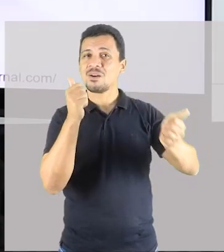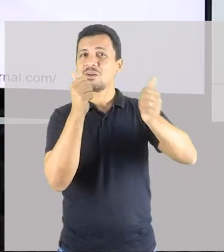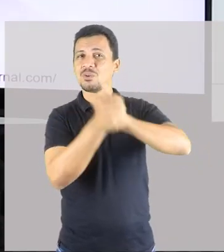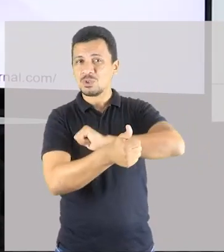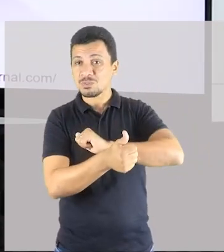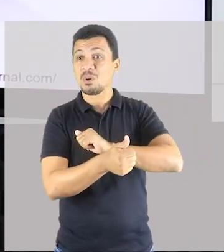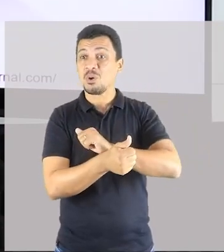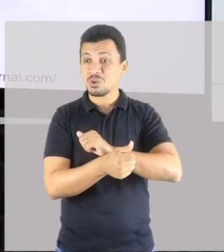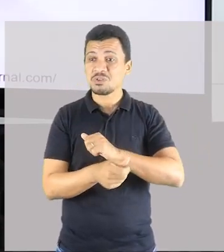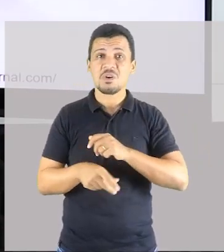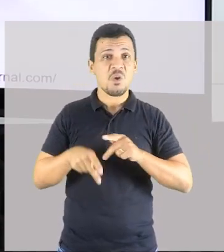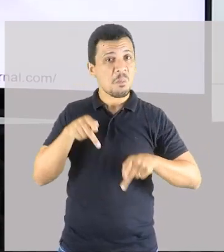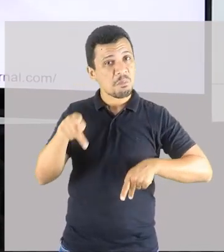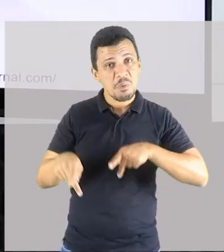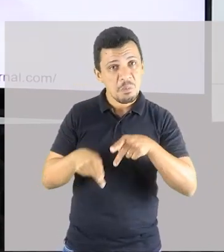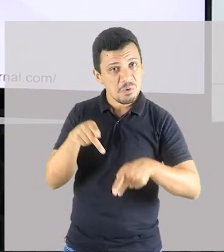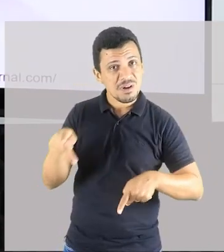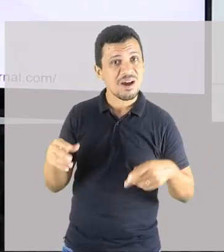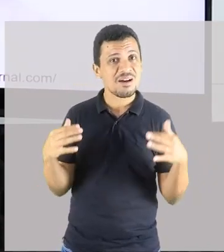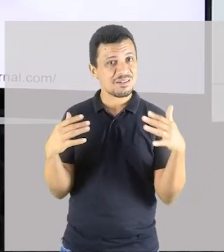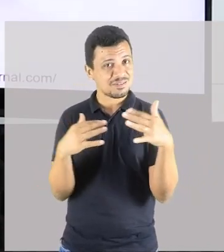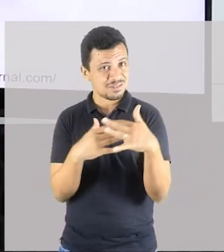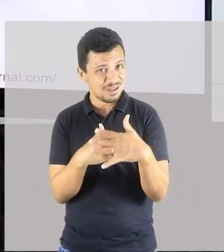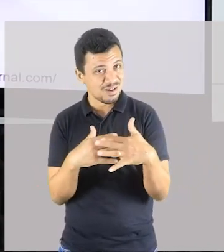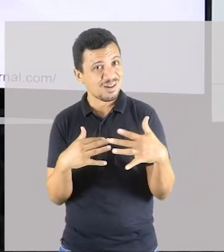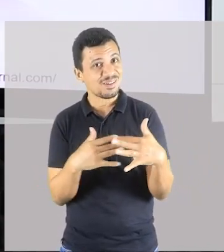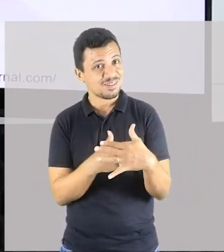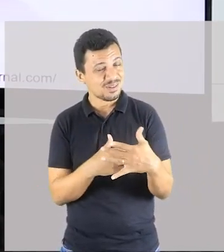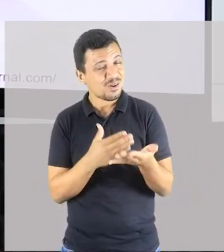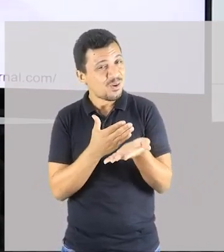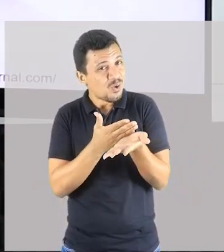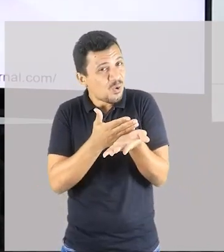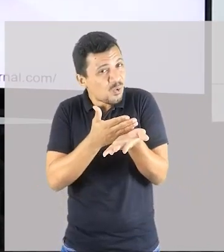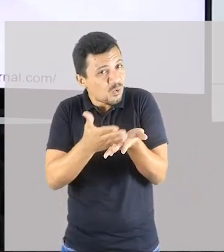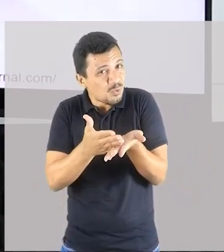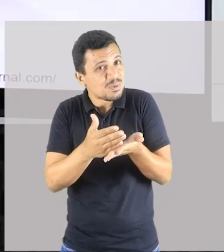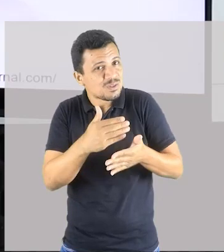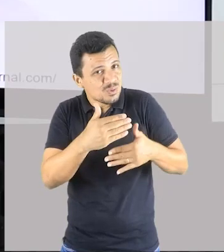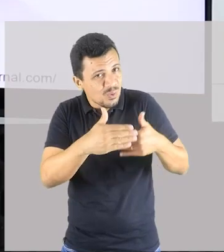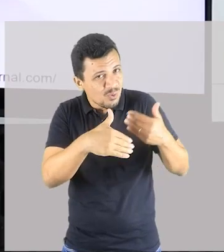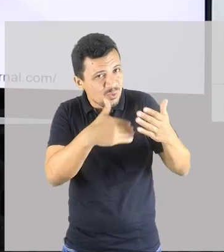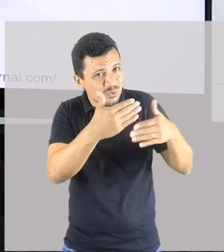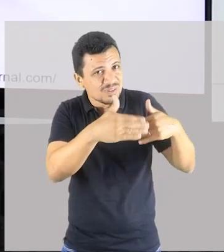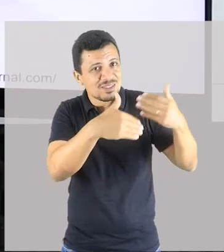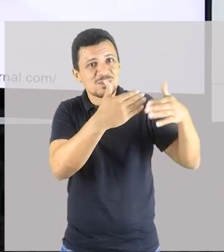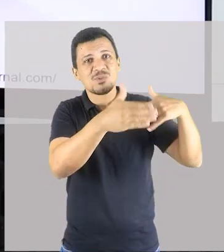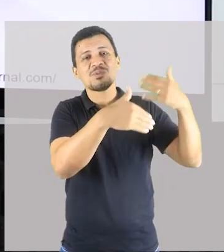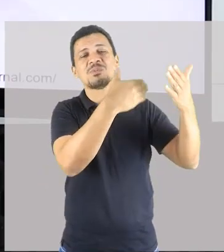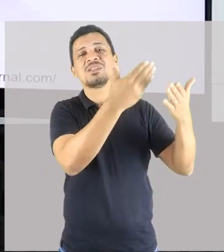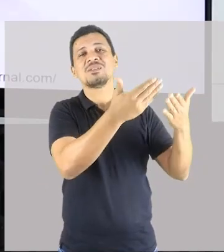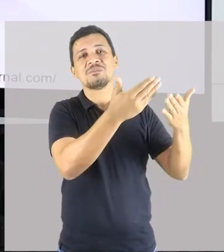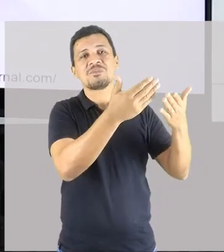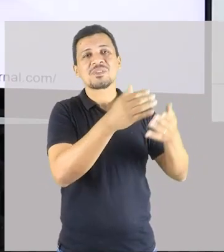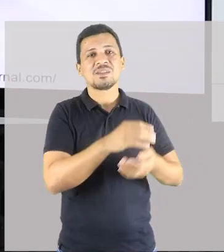se popularizando na cidade, começou a ter o desenvolvimento,